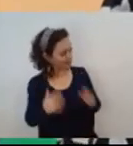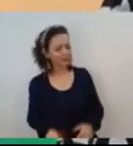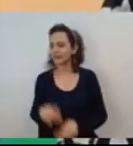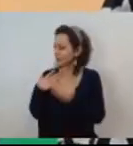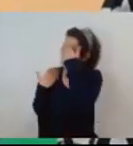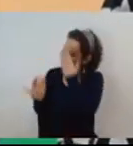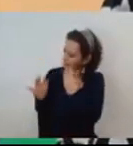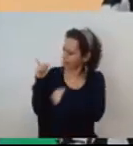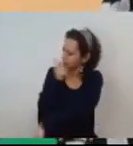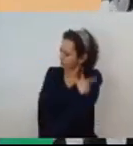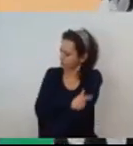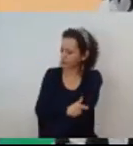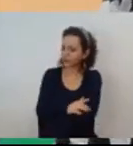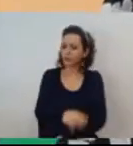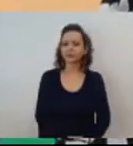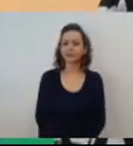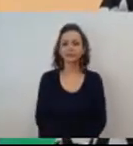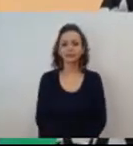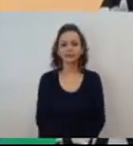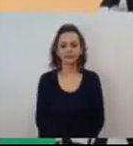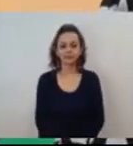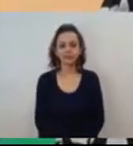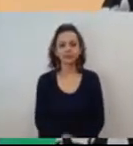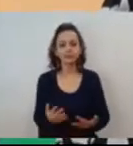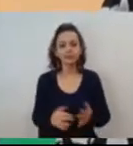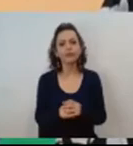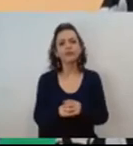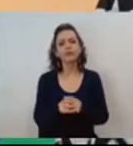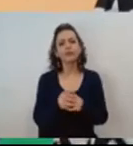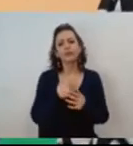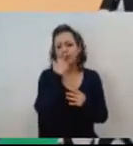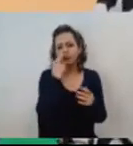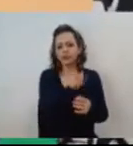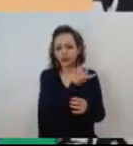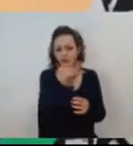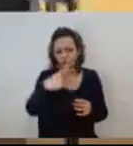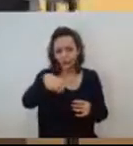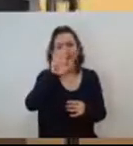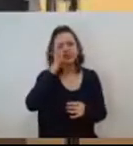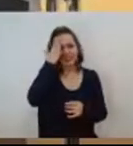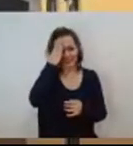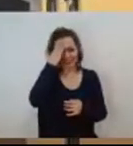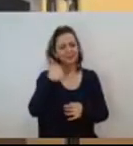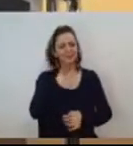e acho que alguns já sabem né o seu carioca hahaha